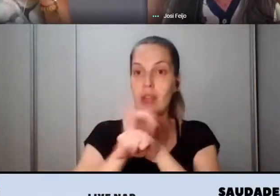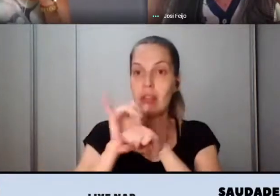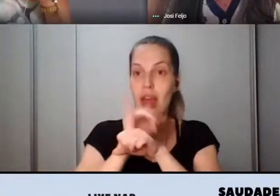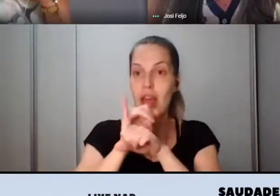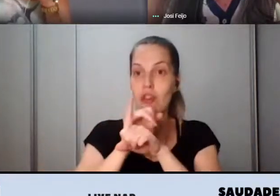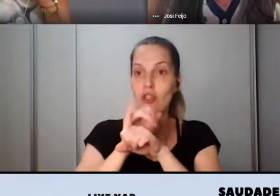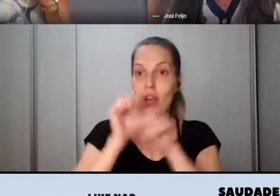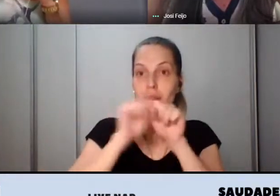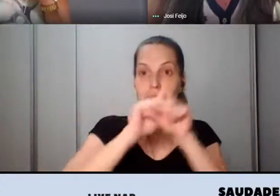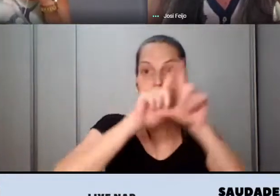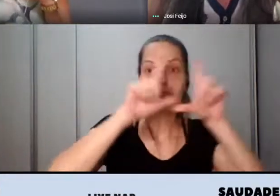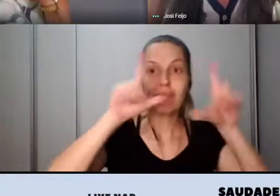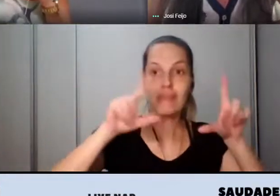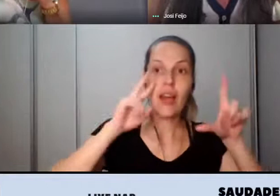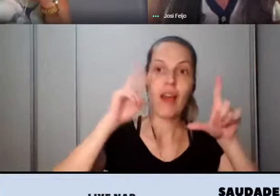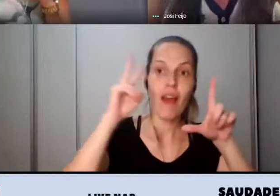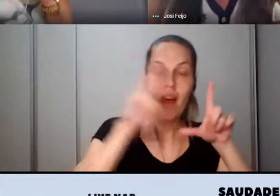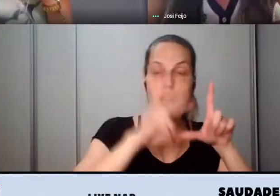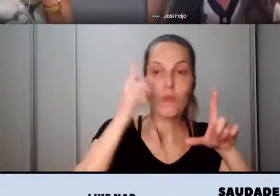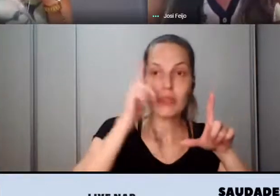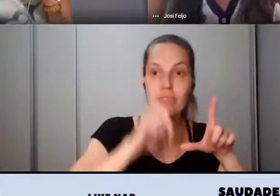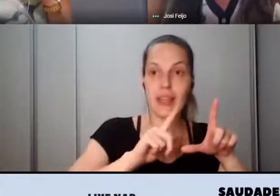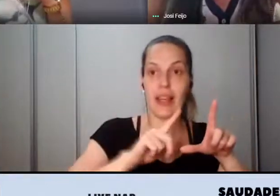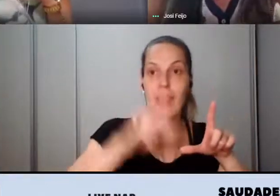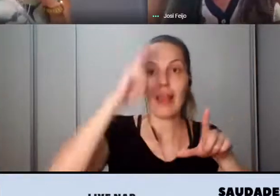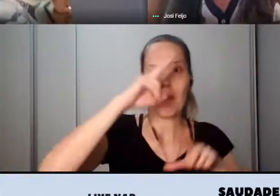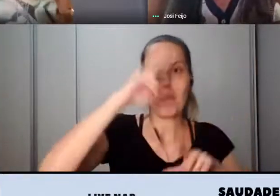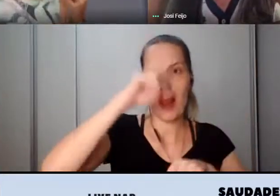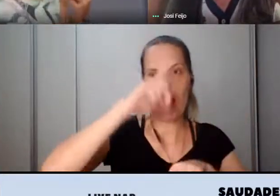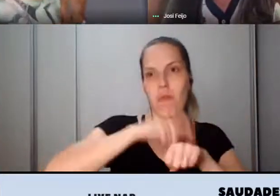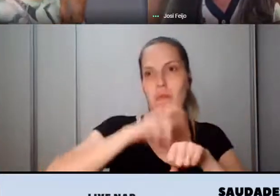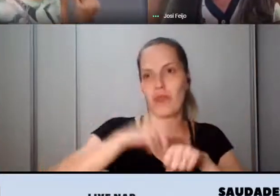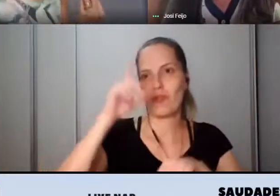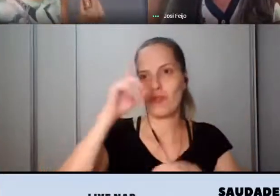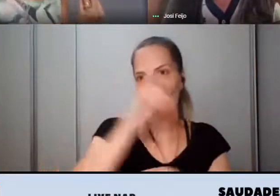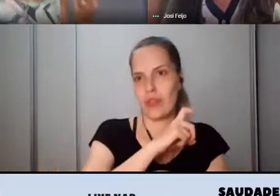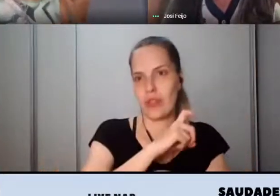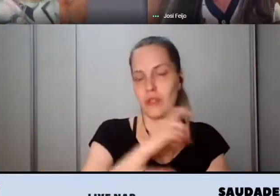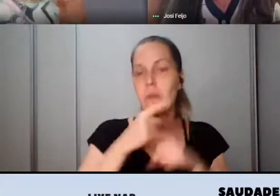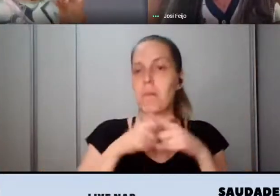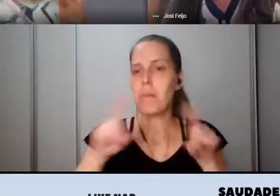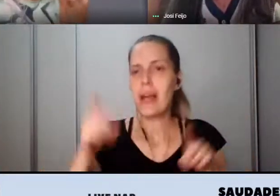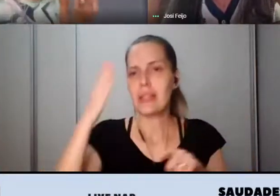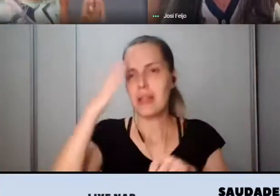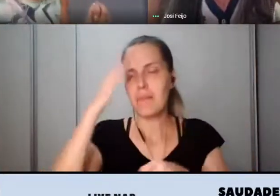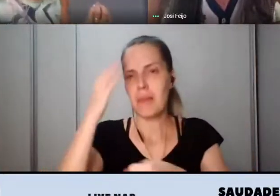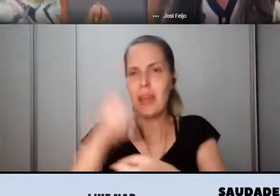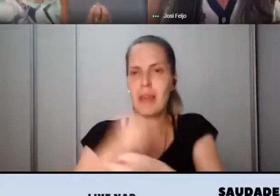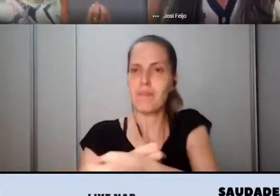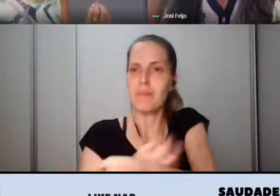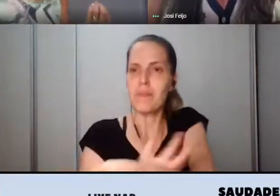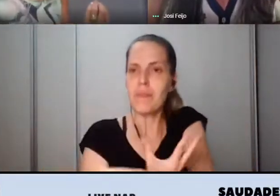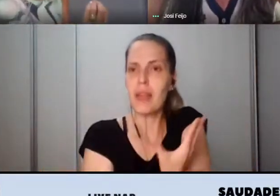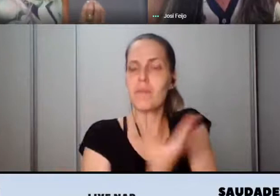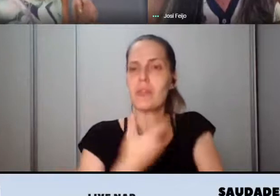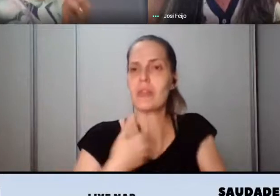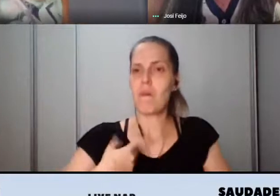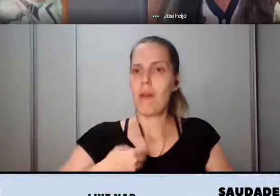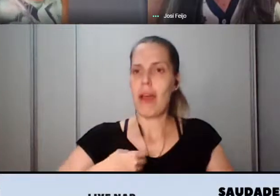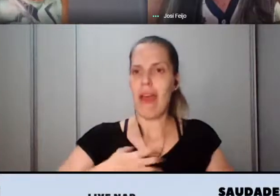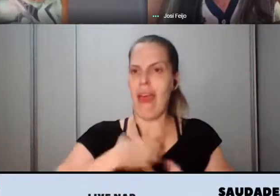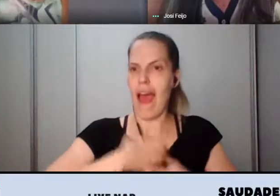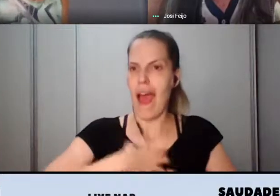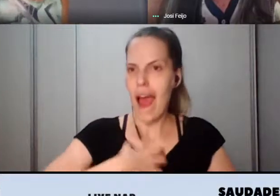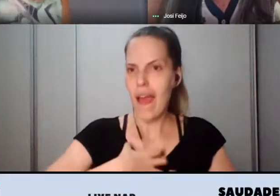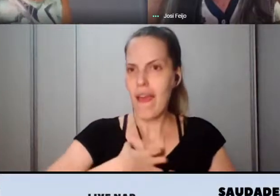a raiva vem, quando a frustração vem, é uma coisa muito corporal, é uma coisa muito visceral, né? E aí eu